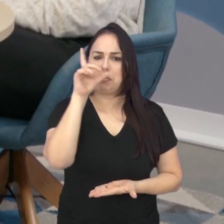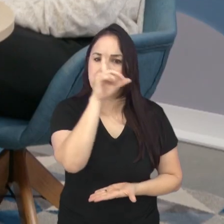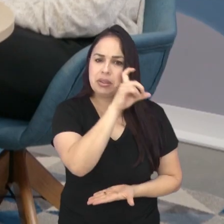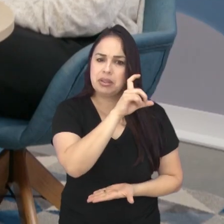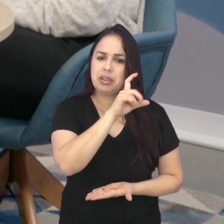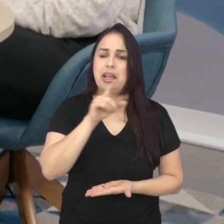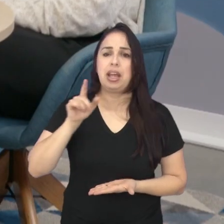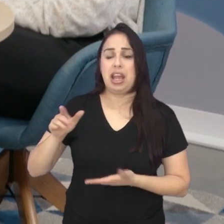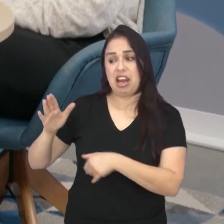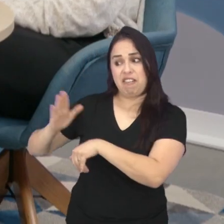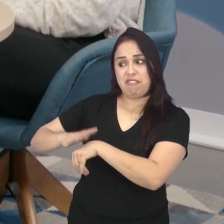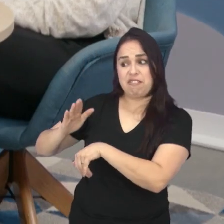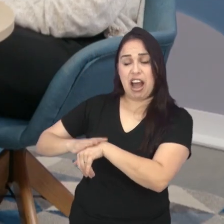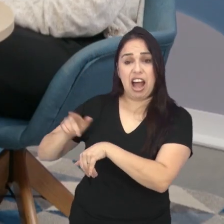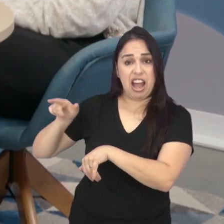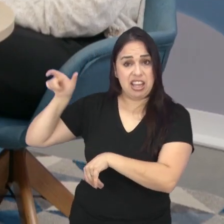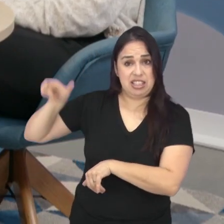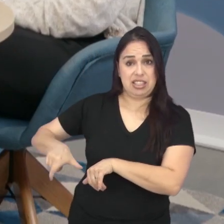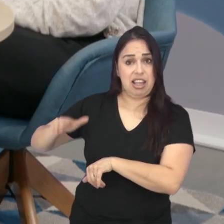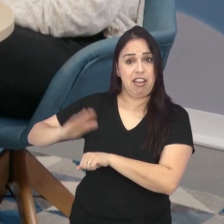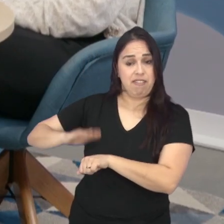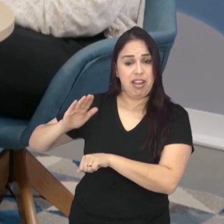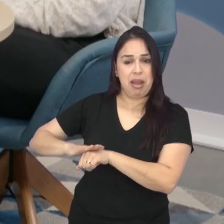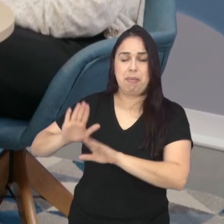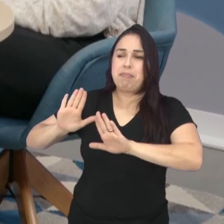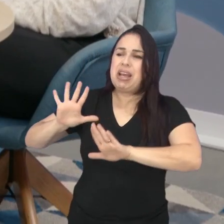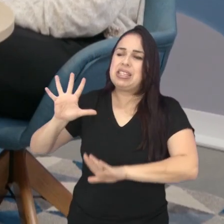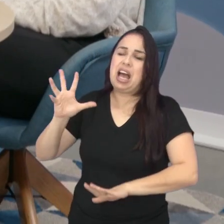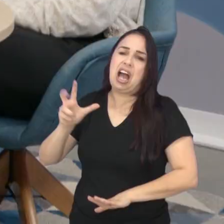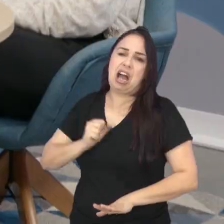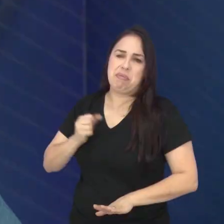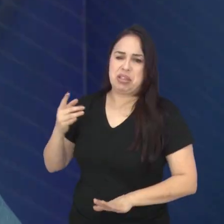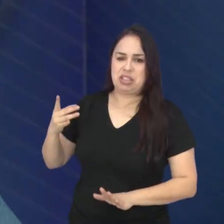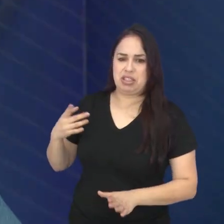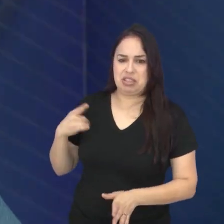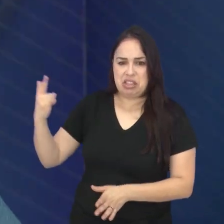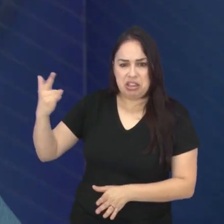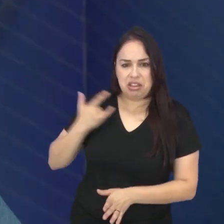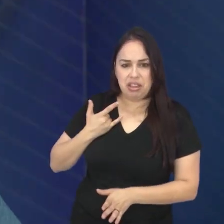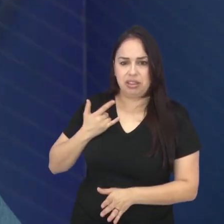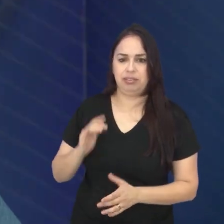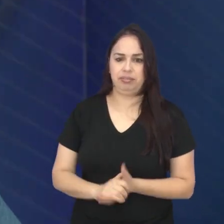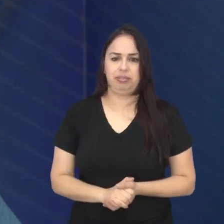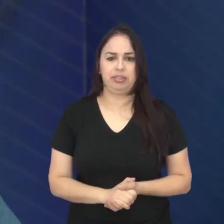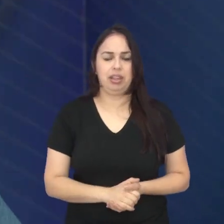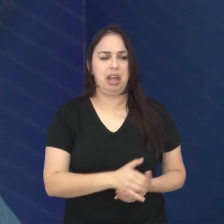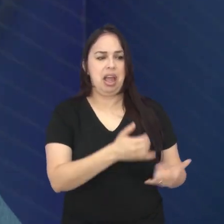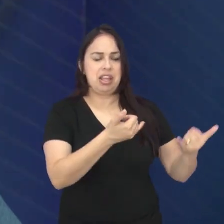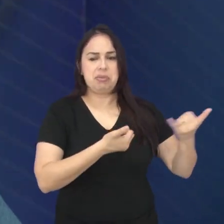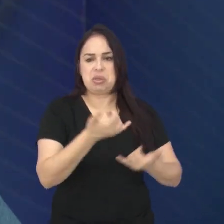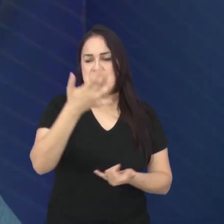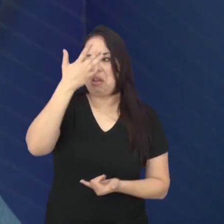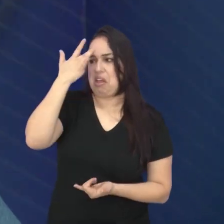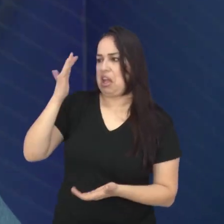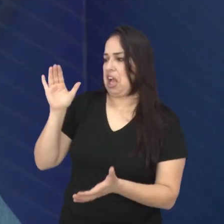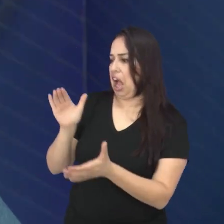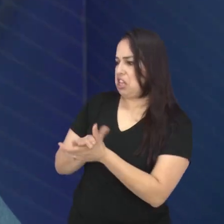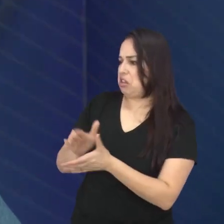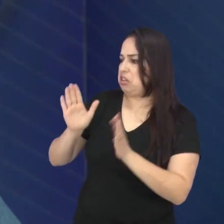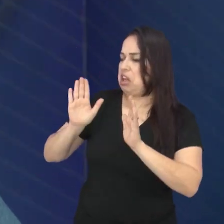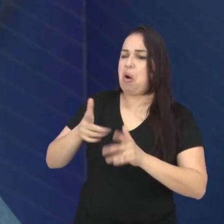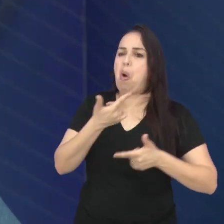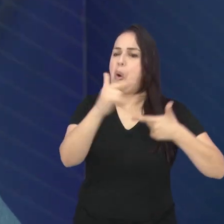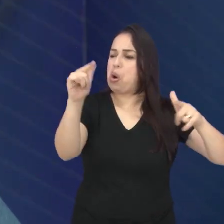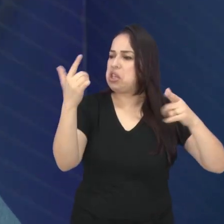te ama muito, né, muitas pessoas julgando, mas você tá casada, tem tanta gente que queria casar, que não sei o quê,